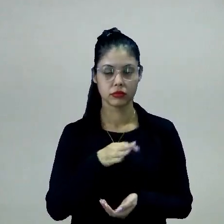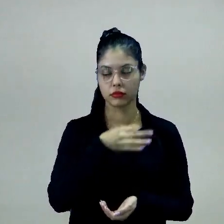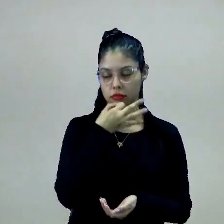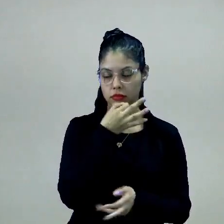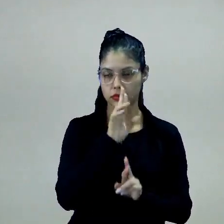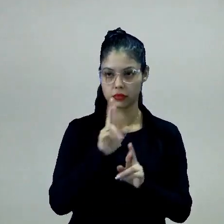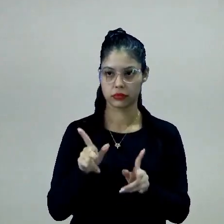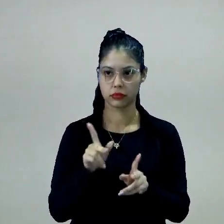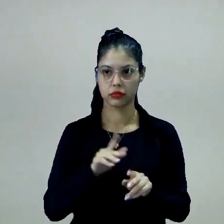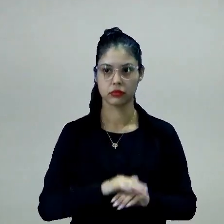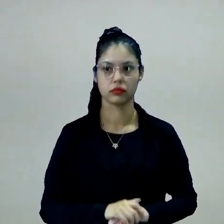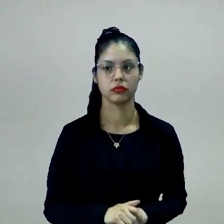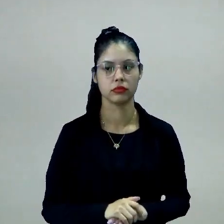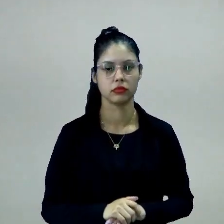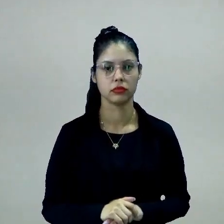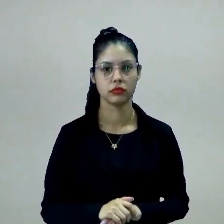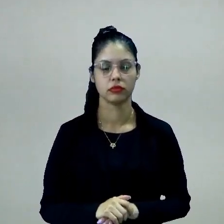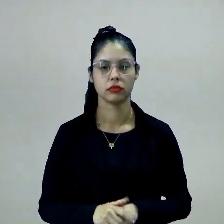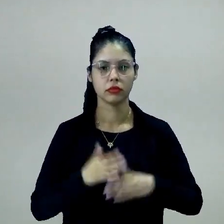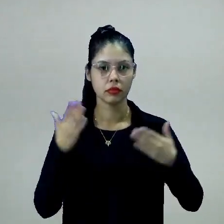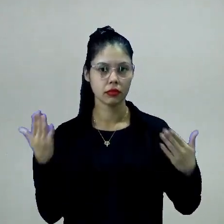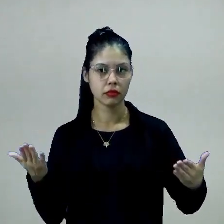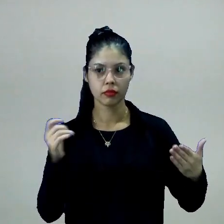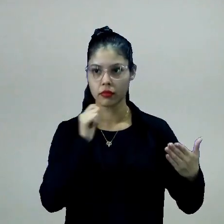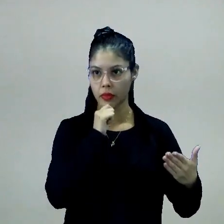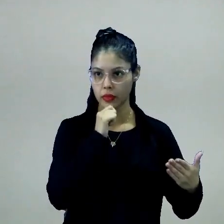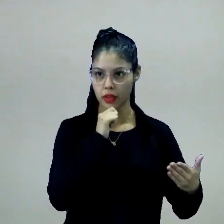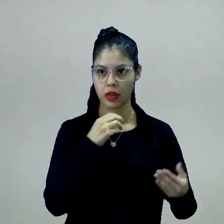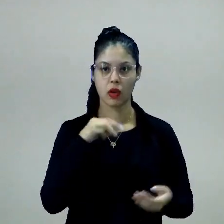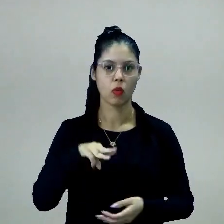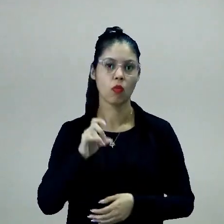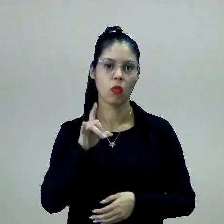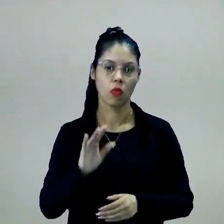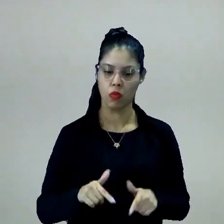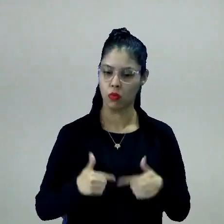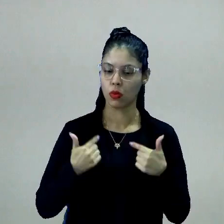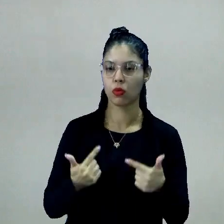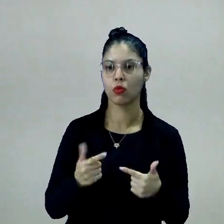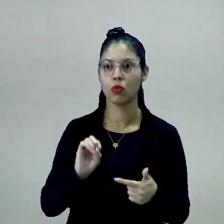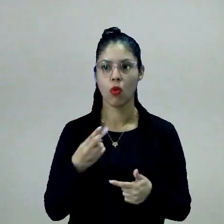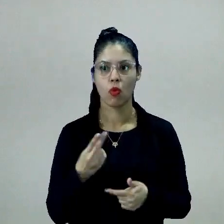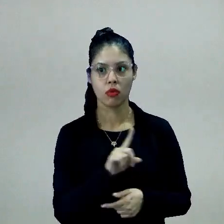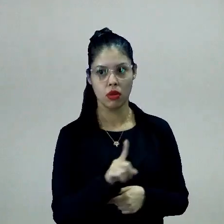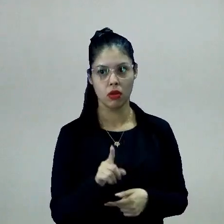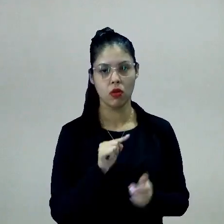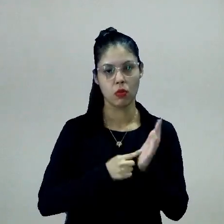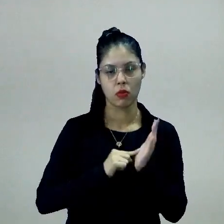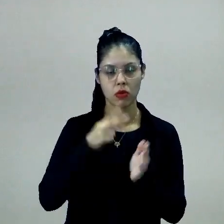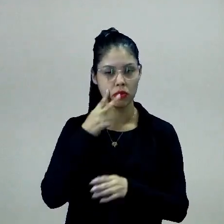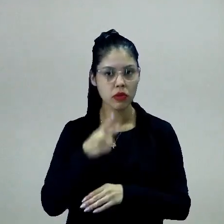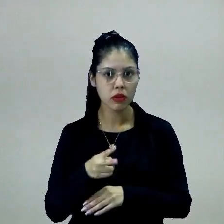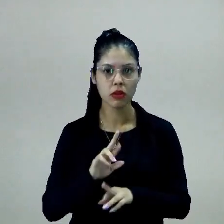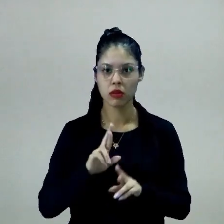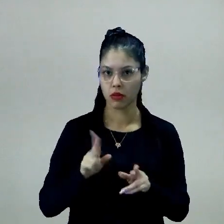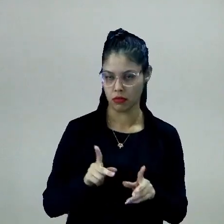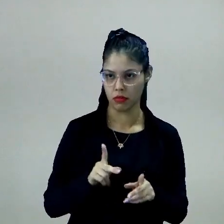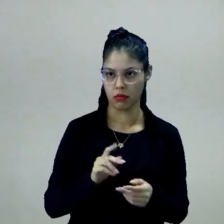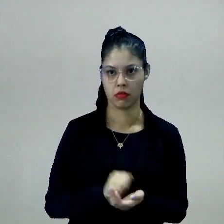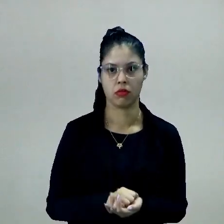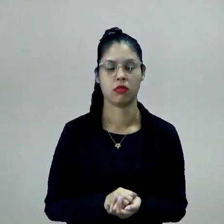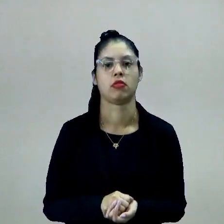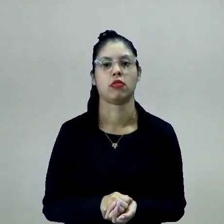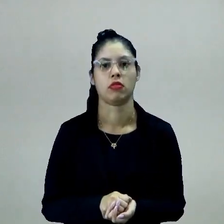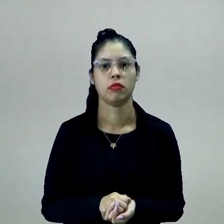argumentos diferentes, né? Então, o modo por que você defende ou você não defende um ponto de vista é diferente,